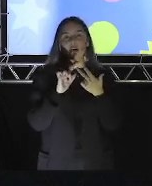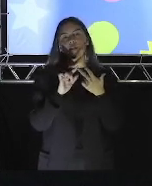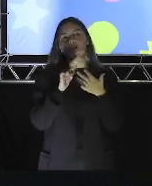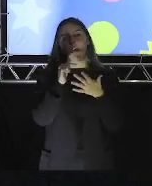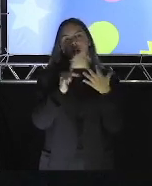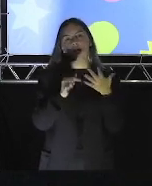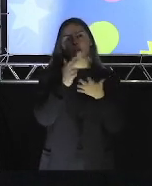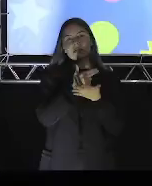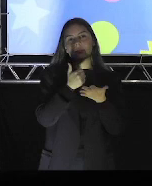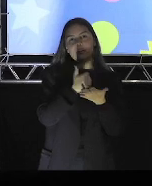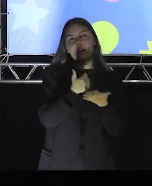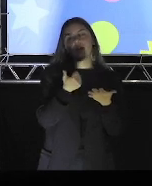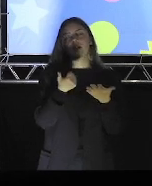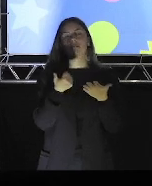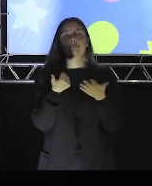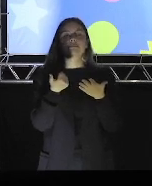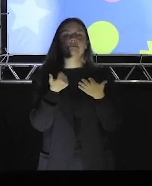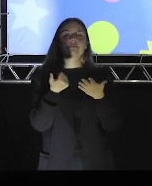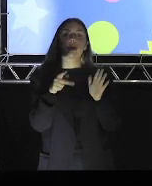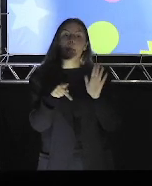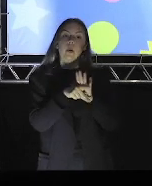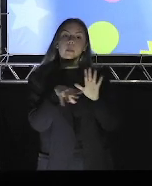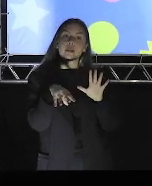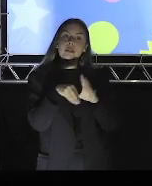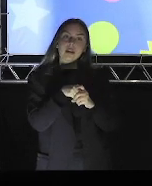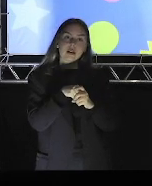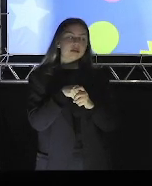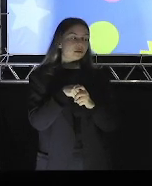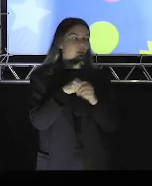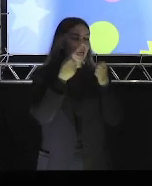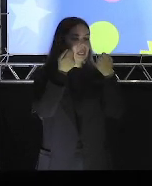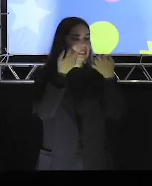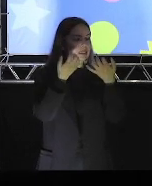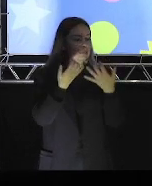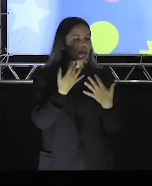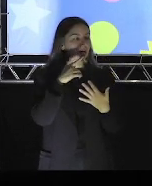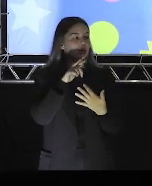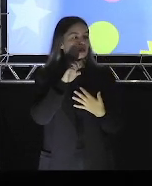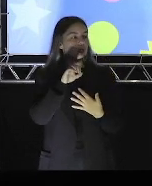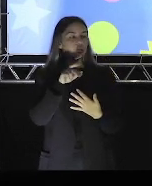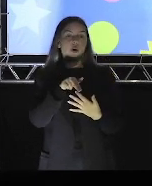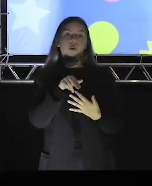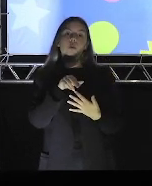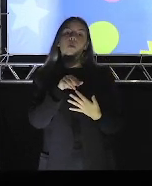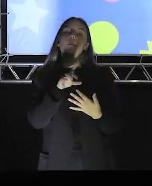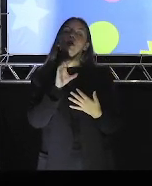de design, no próprio job description, isso já está